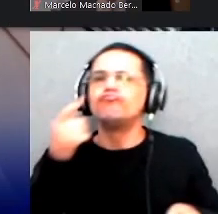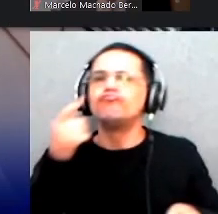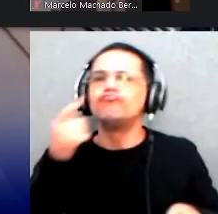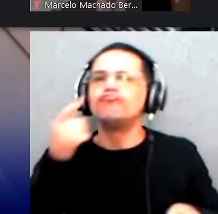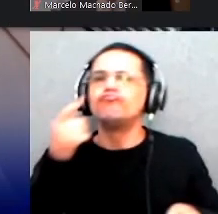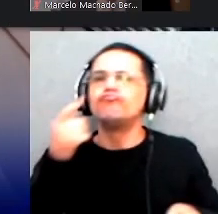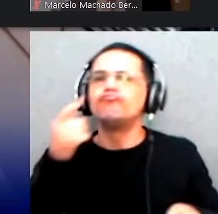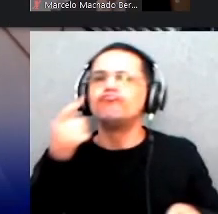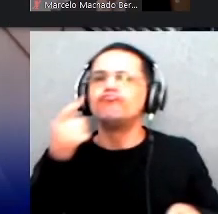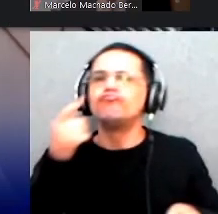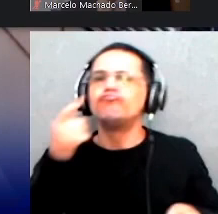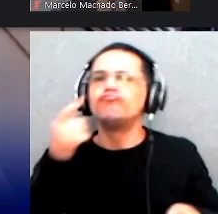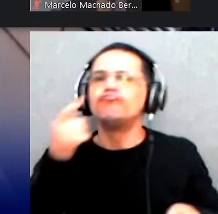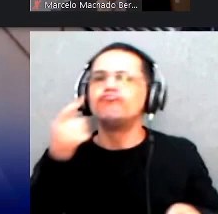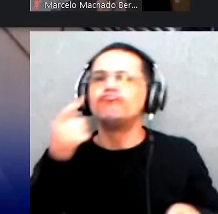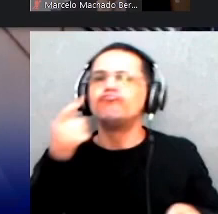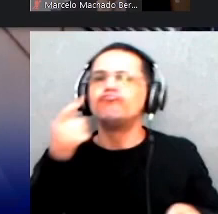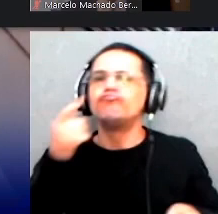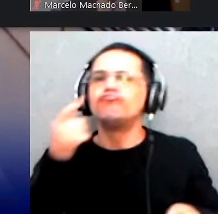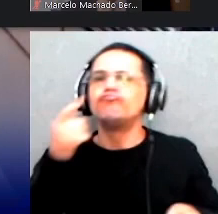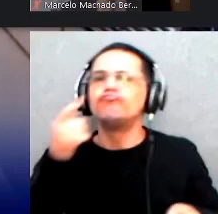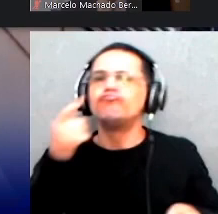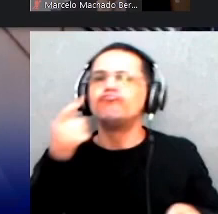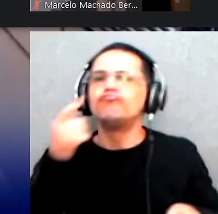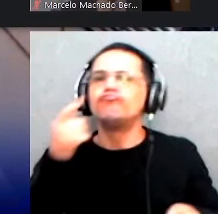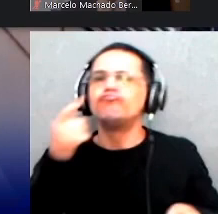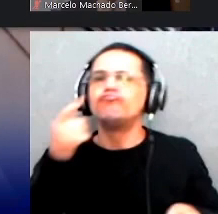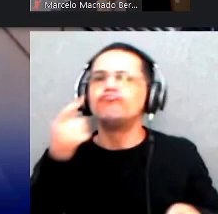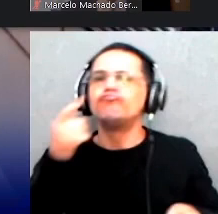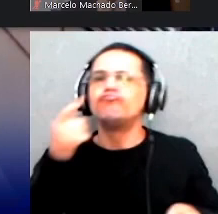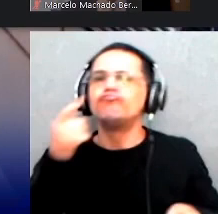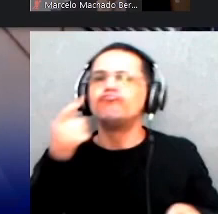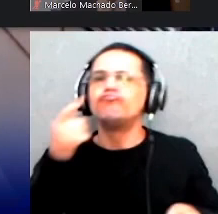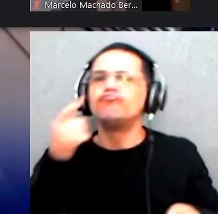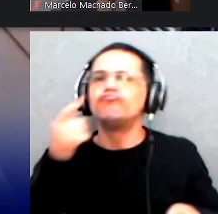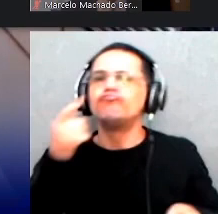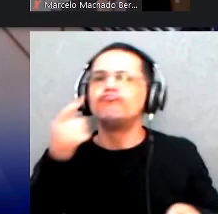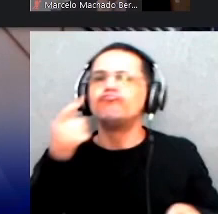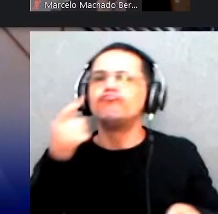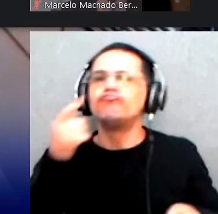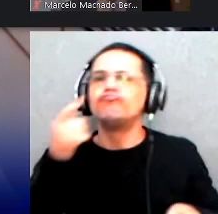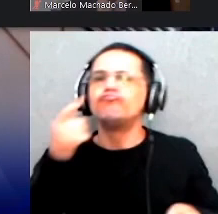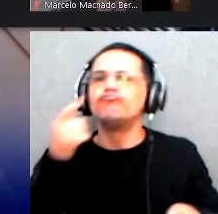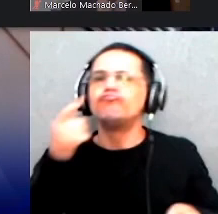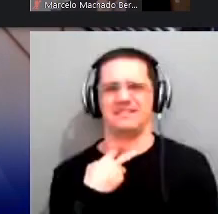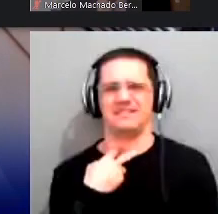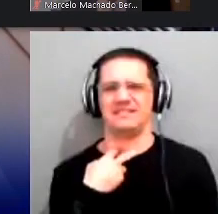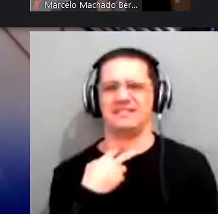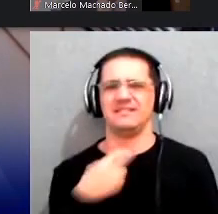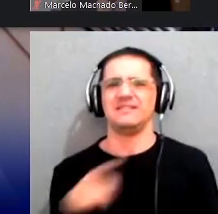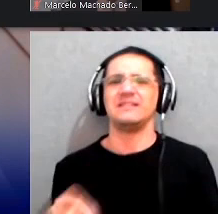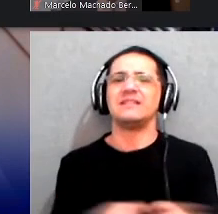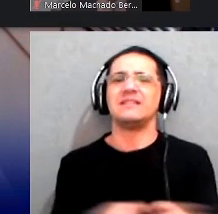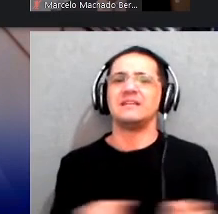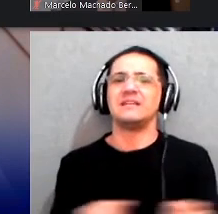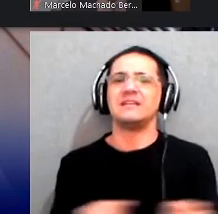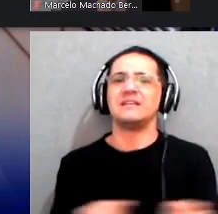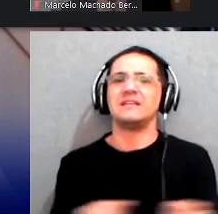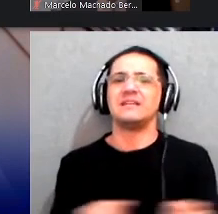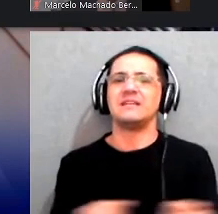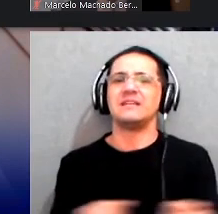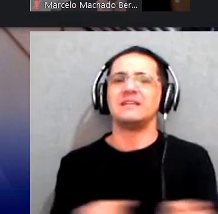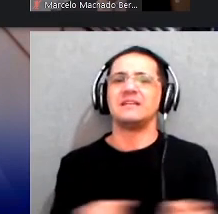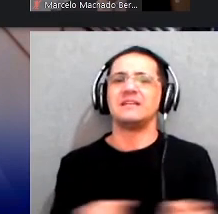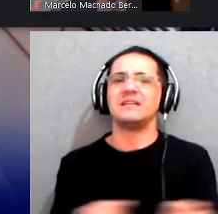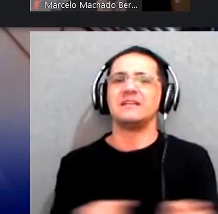brigar, para garantir que o réu não fique algemado em plenário, porque a gente sabe o quanto é sensível uma algema no plenário. O